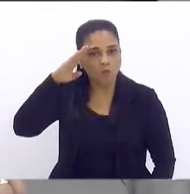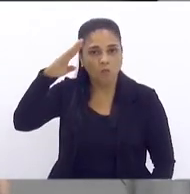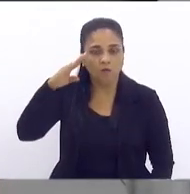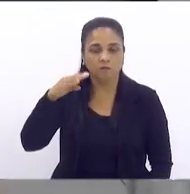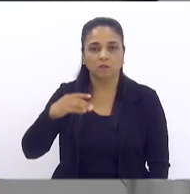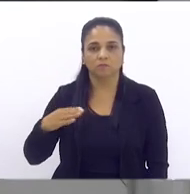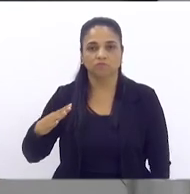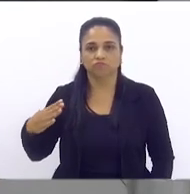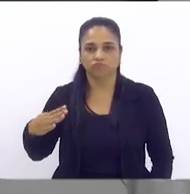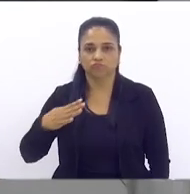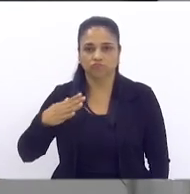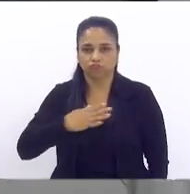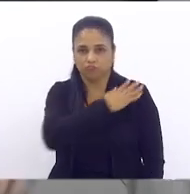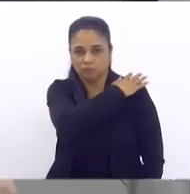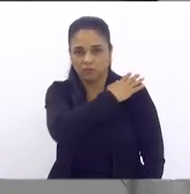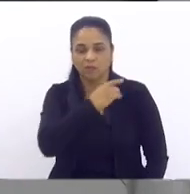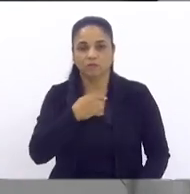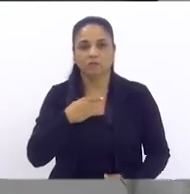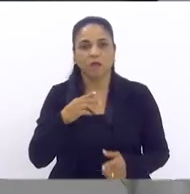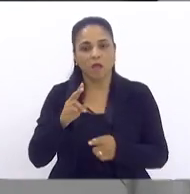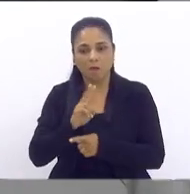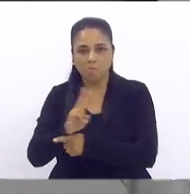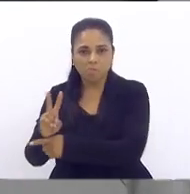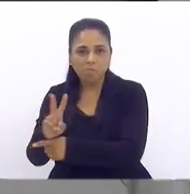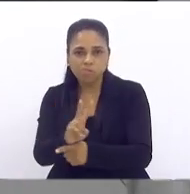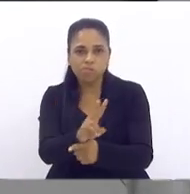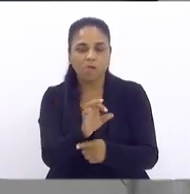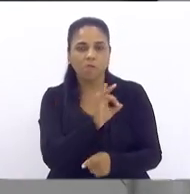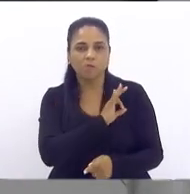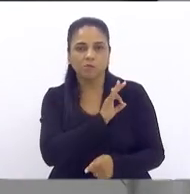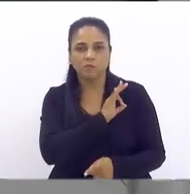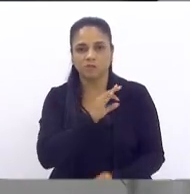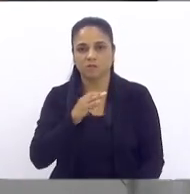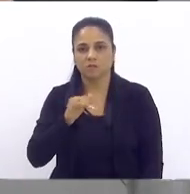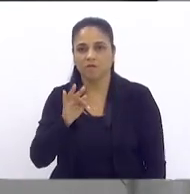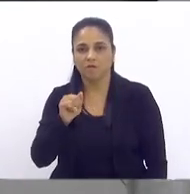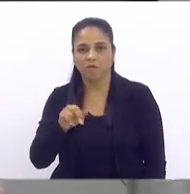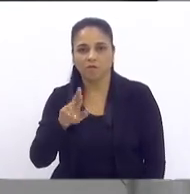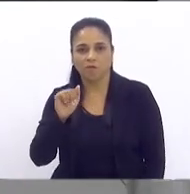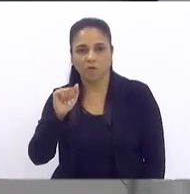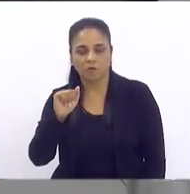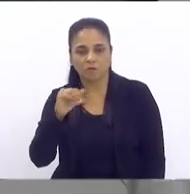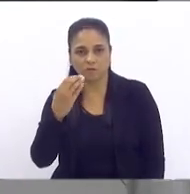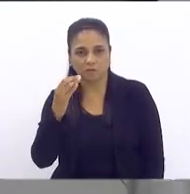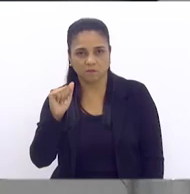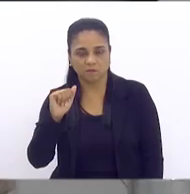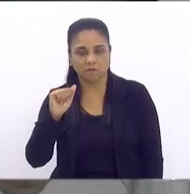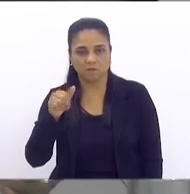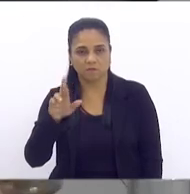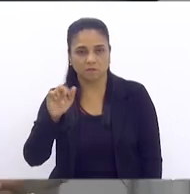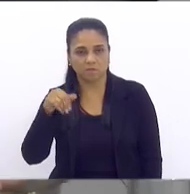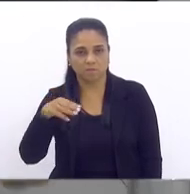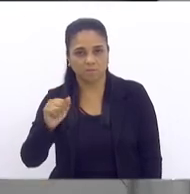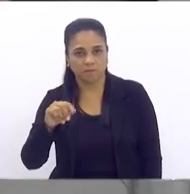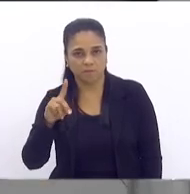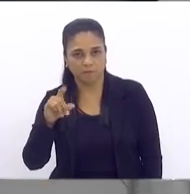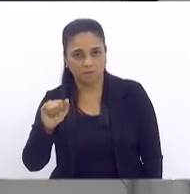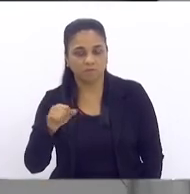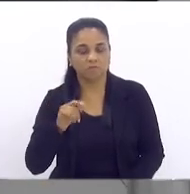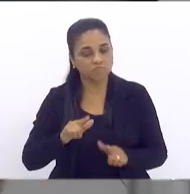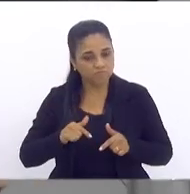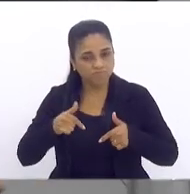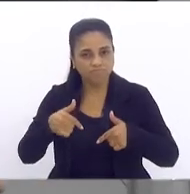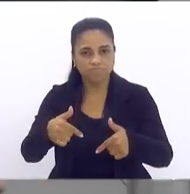policial das Forças Armadas. Mas a gente acaba esbarrando no que seria um grande avanço para nós se a